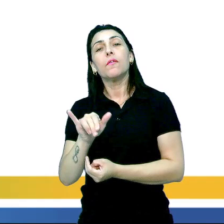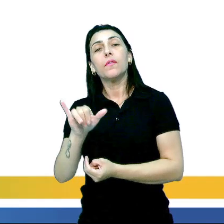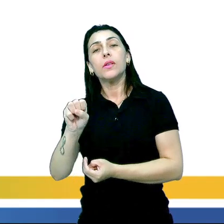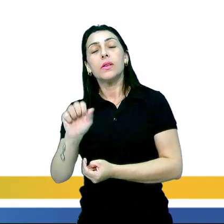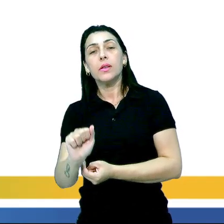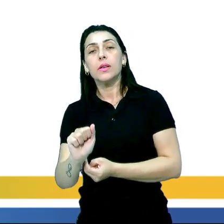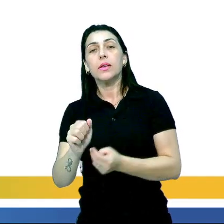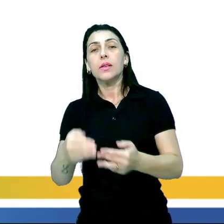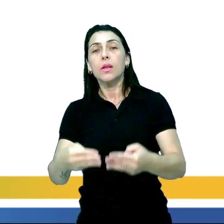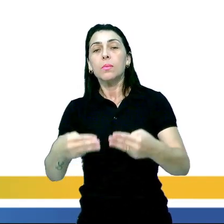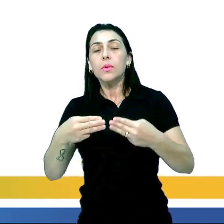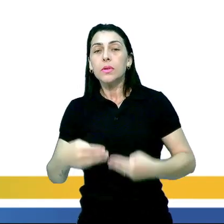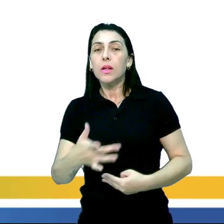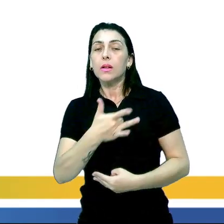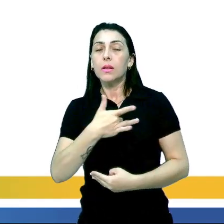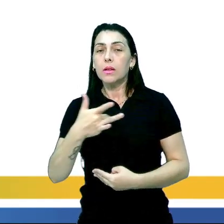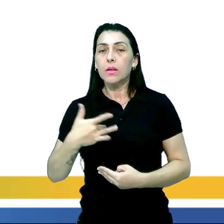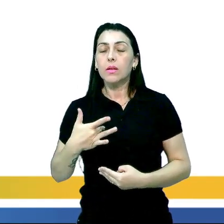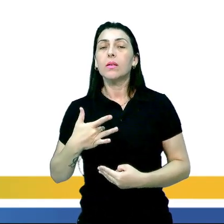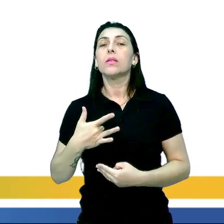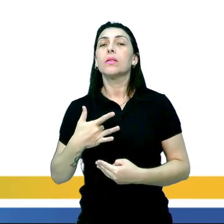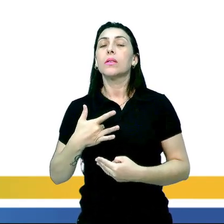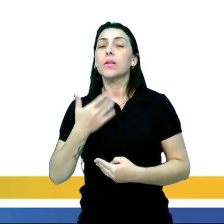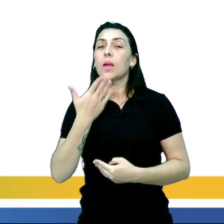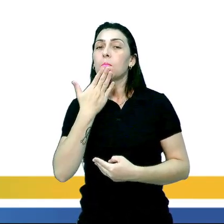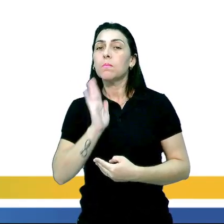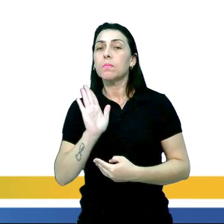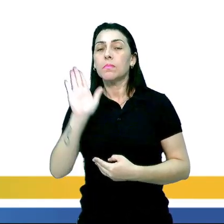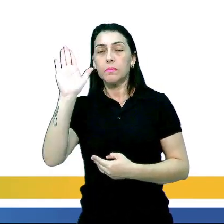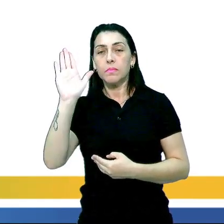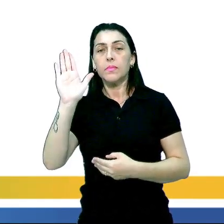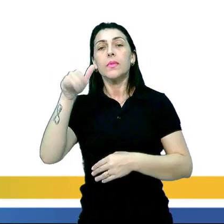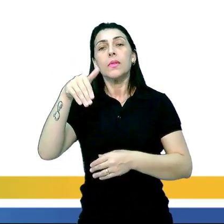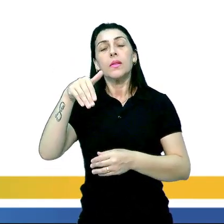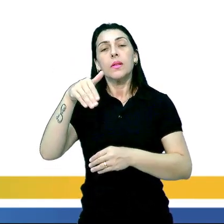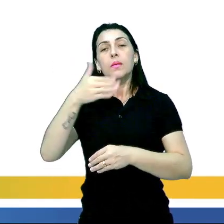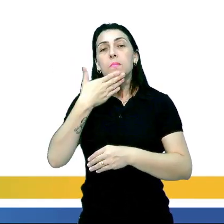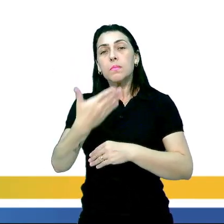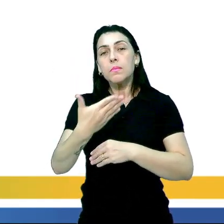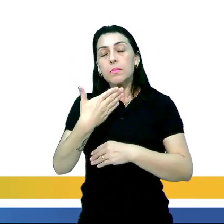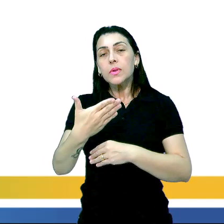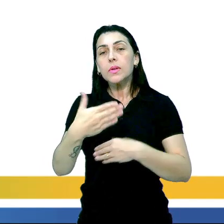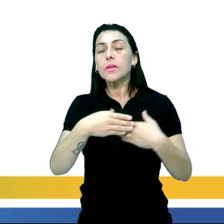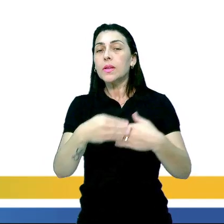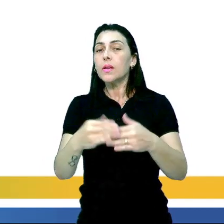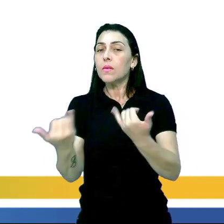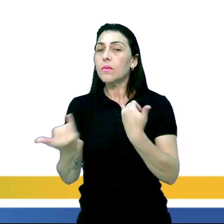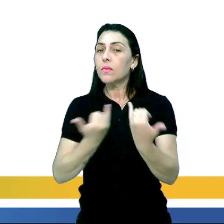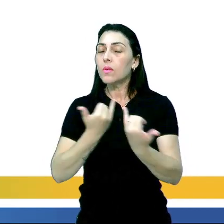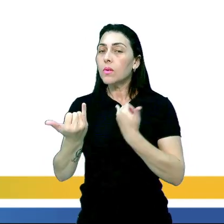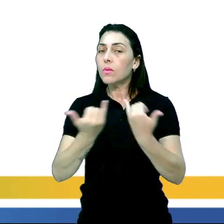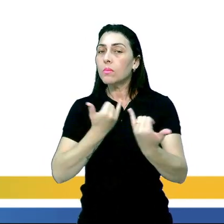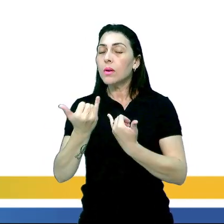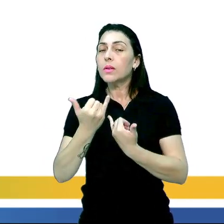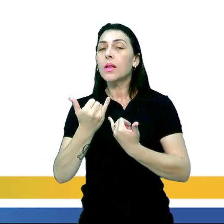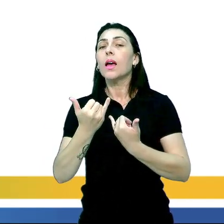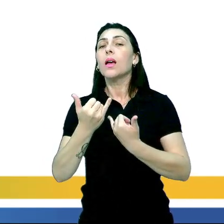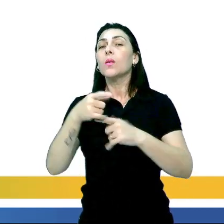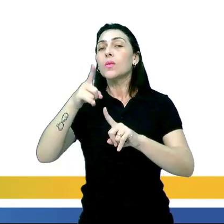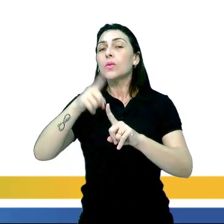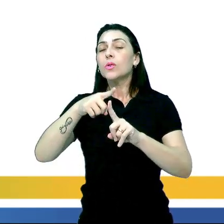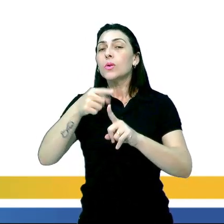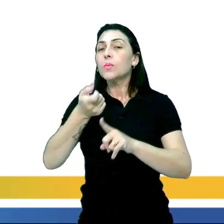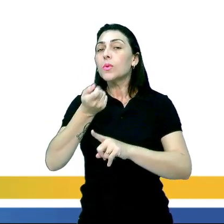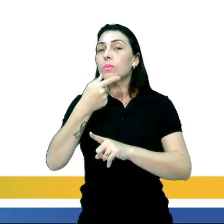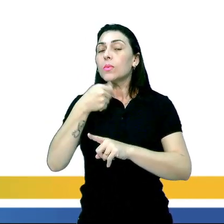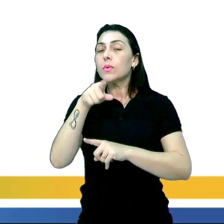o Ministério da Saúde, e é uma campanha, né, que tem a função de trazer uma informação sobre os tipos de medicamentos que